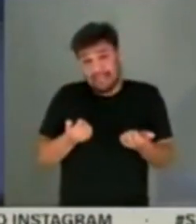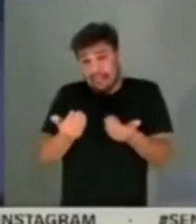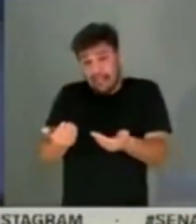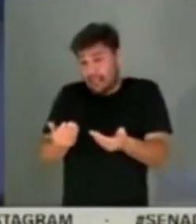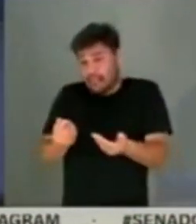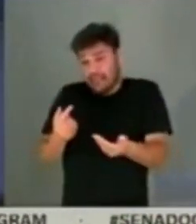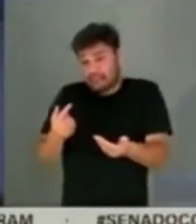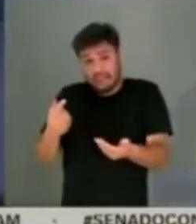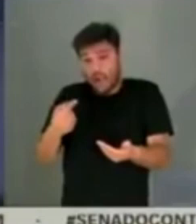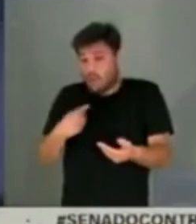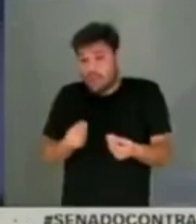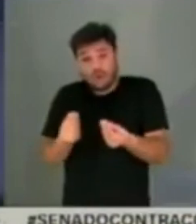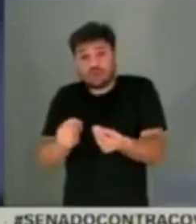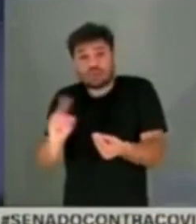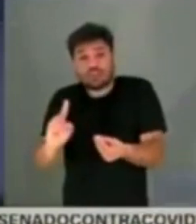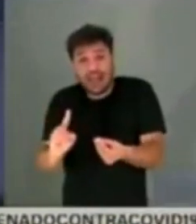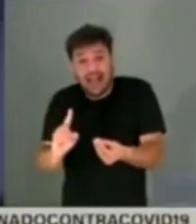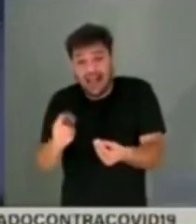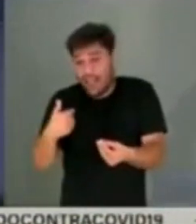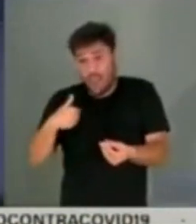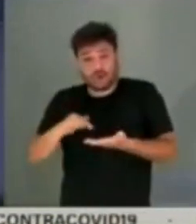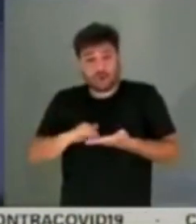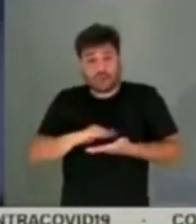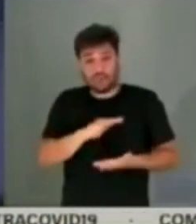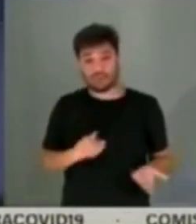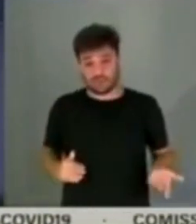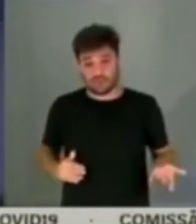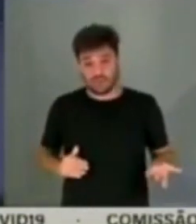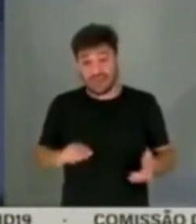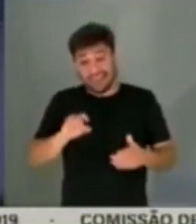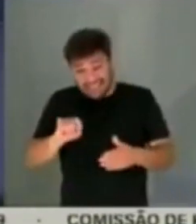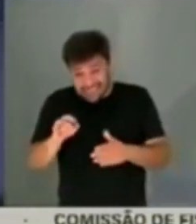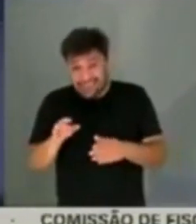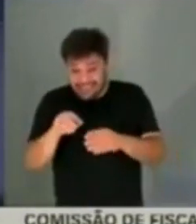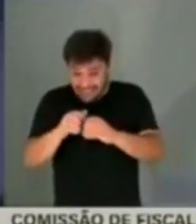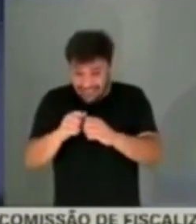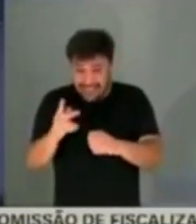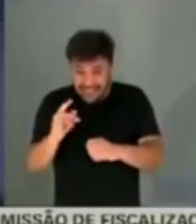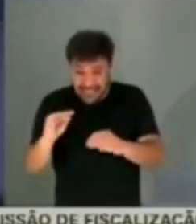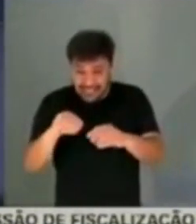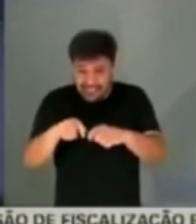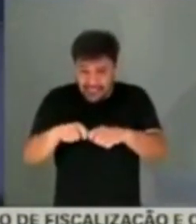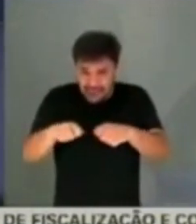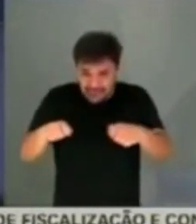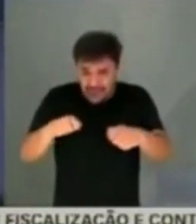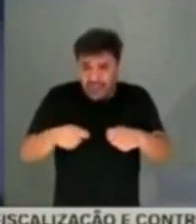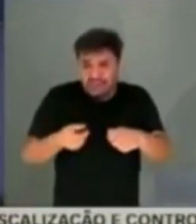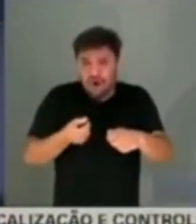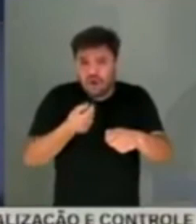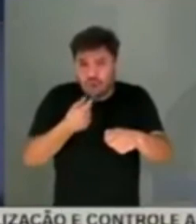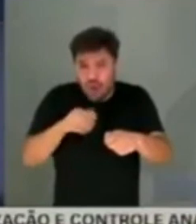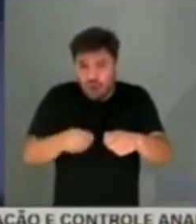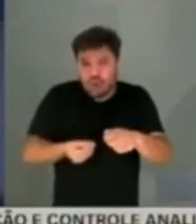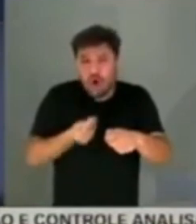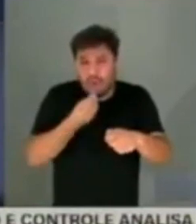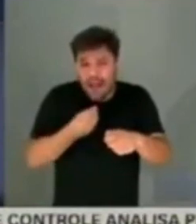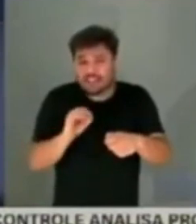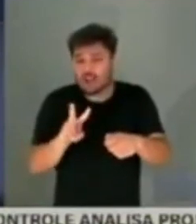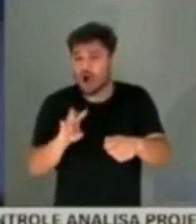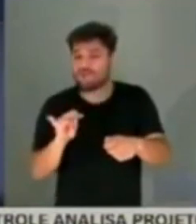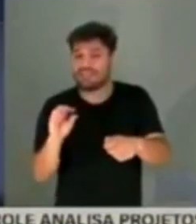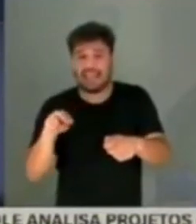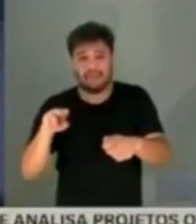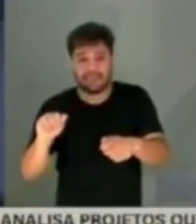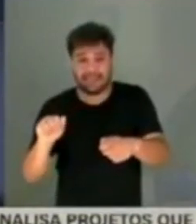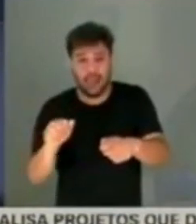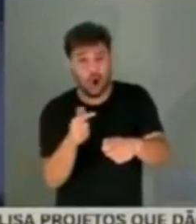posso ser demitido. Mas eu te oriento, se você for tomar alguma coisa daqui, tome só as proteínas ou só as vitaminas, porque os